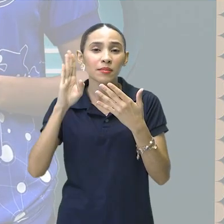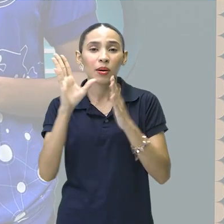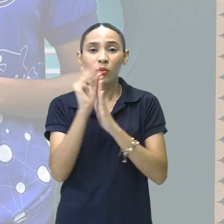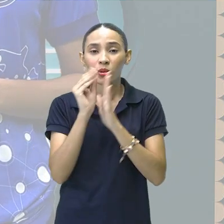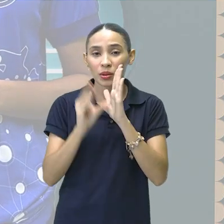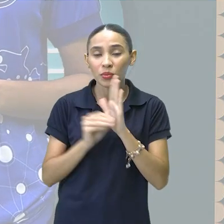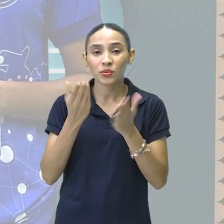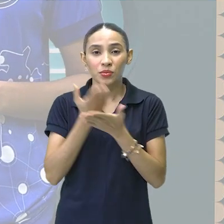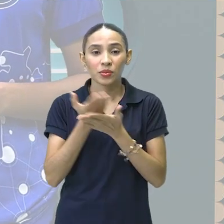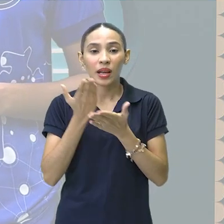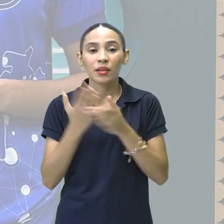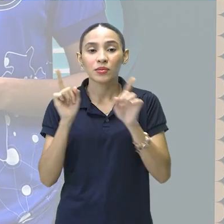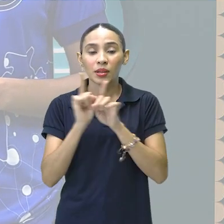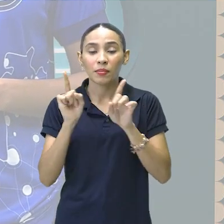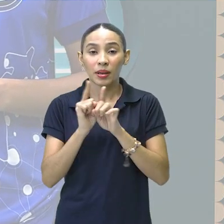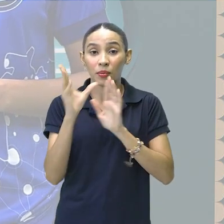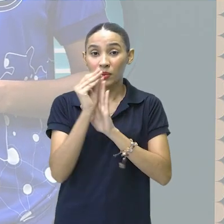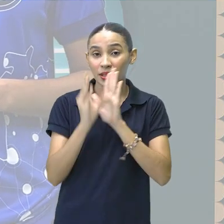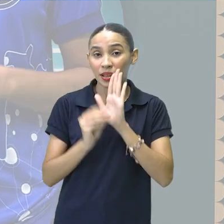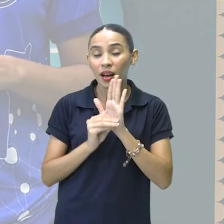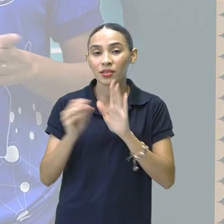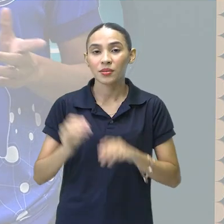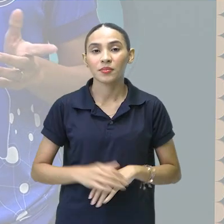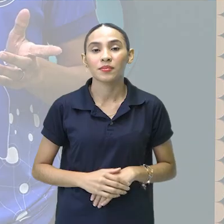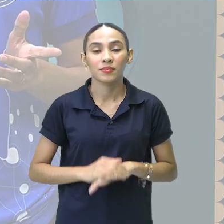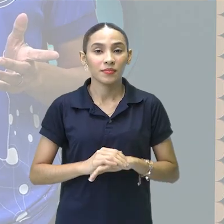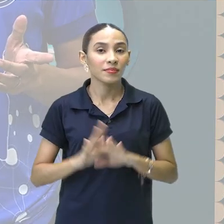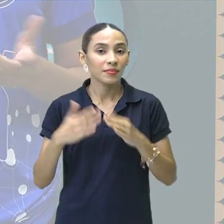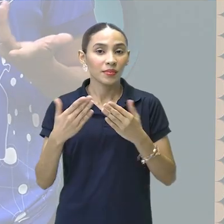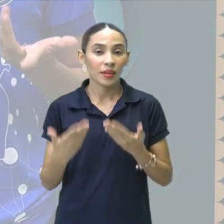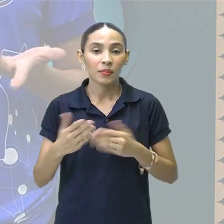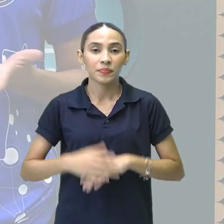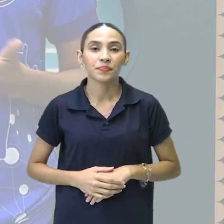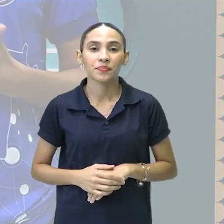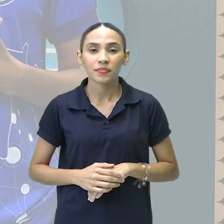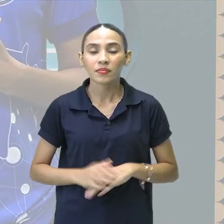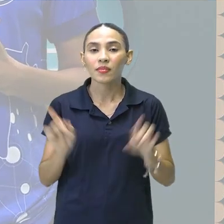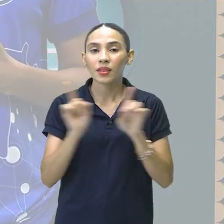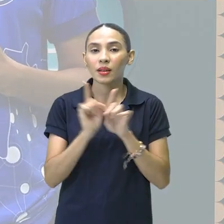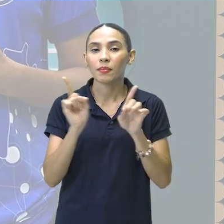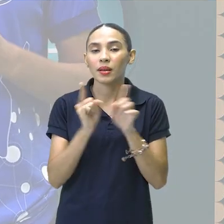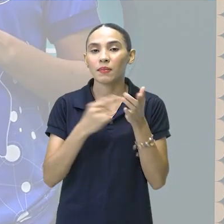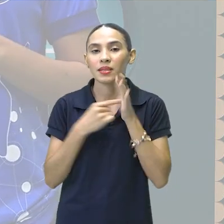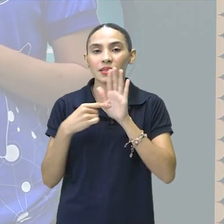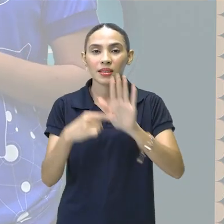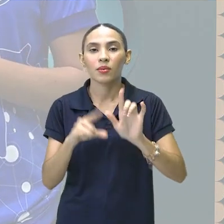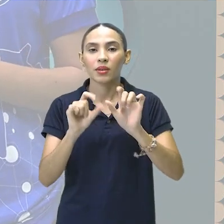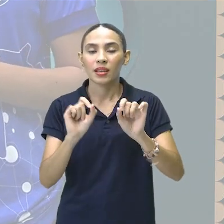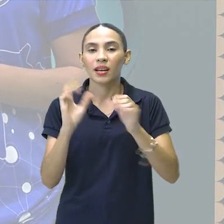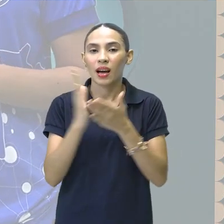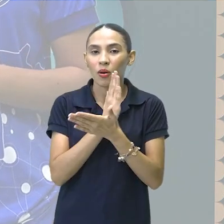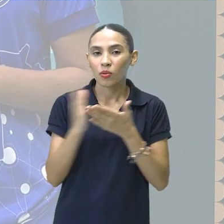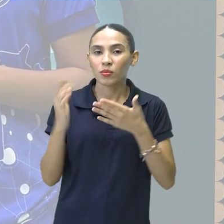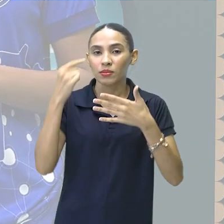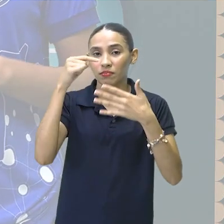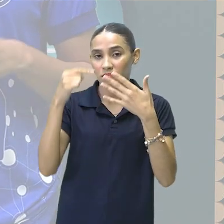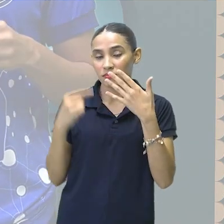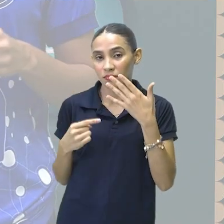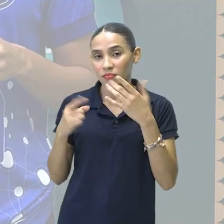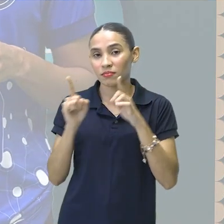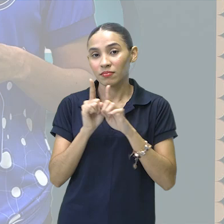conteúdos abordados na nossa unidade. E claro, aqui vamos trazer alguns